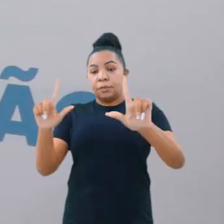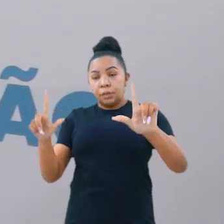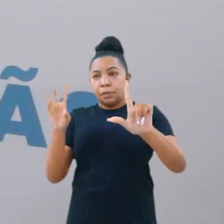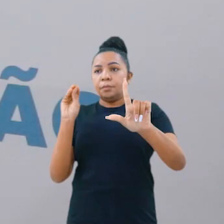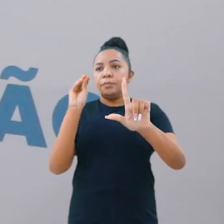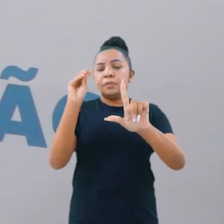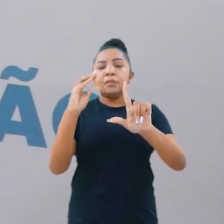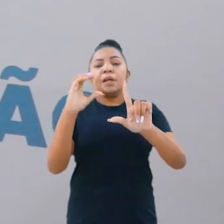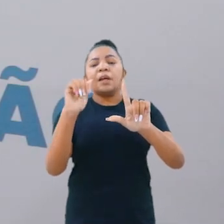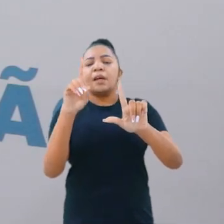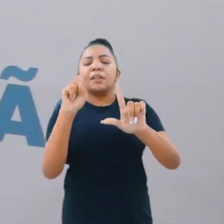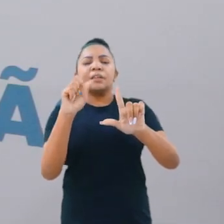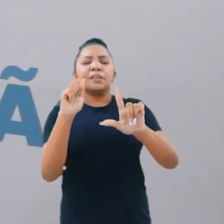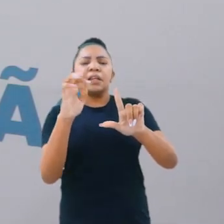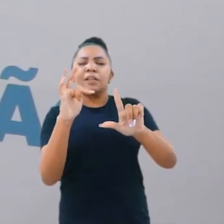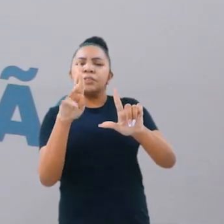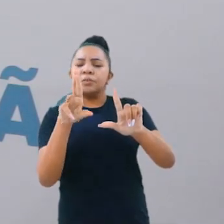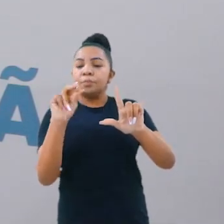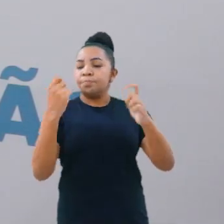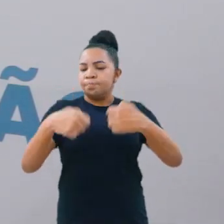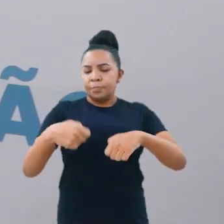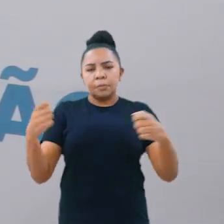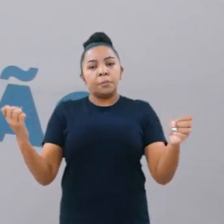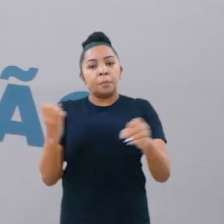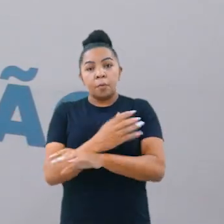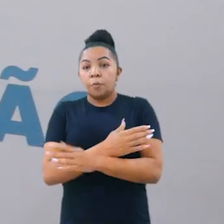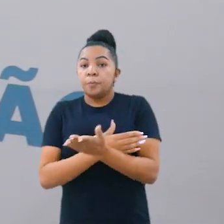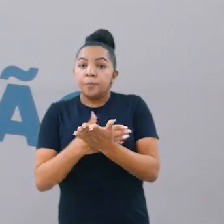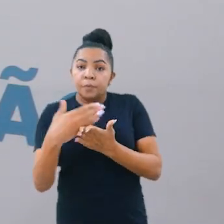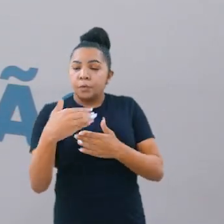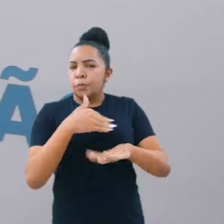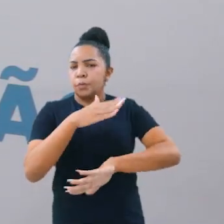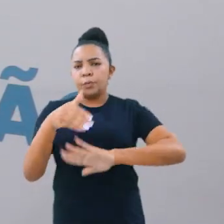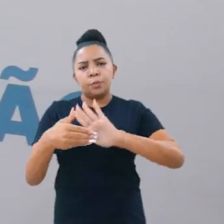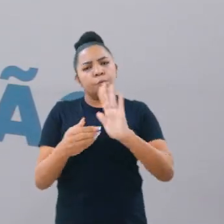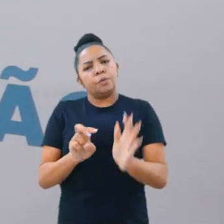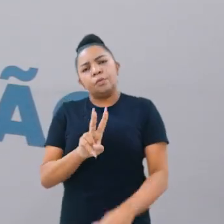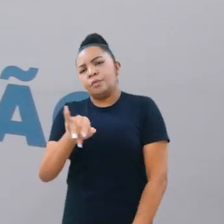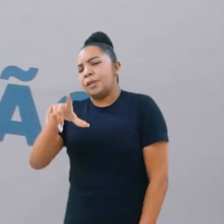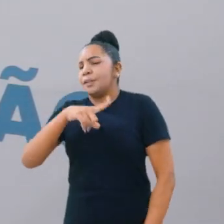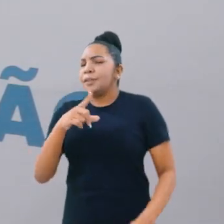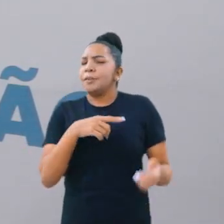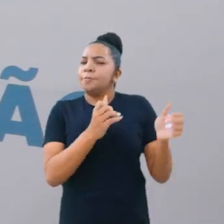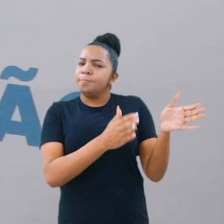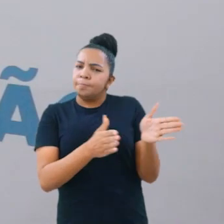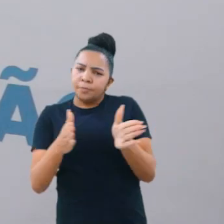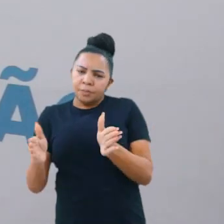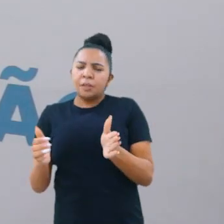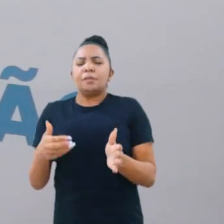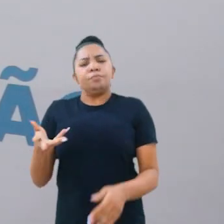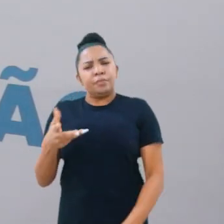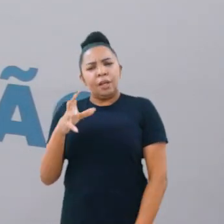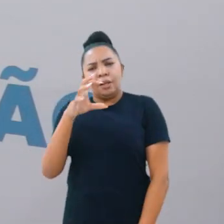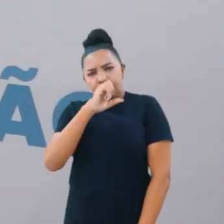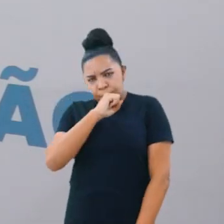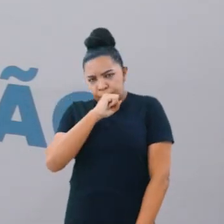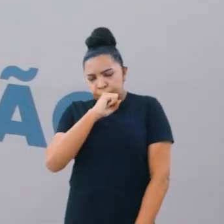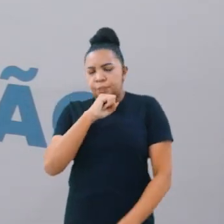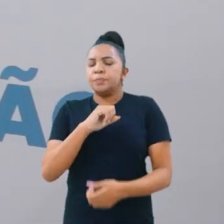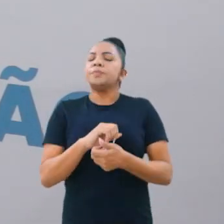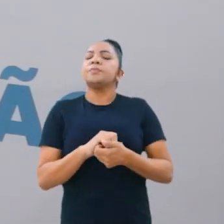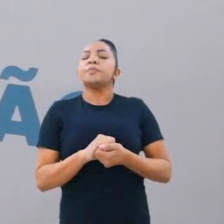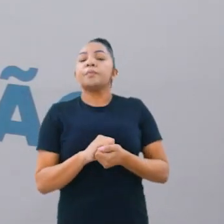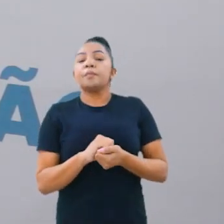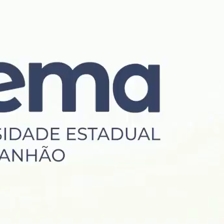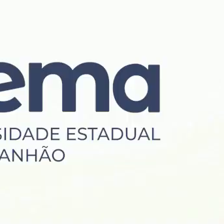aí basta acessar, fazer o cadastro necessário, pronto. O processo se inicia e tudo vai tendo uma sequência de